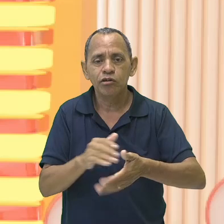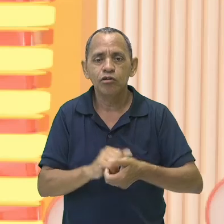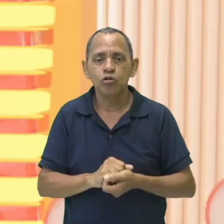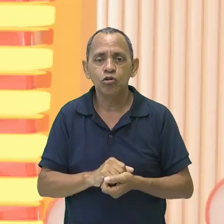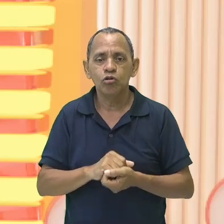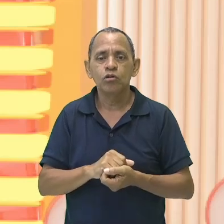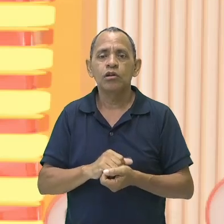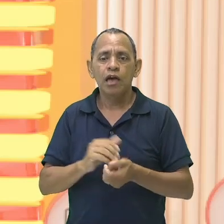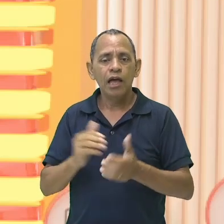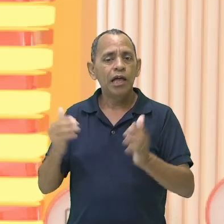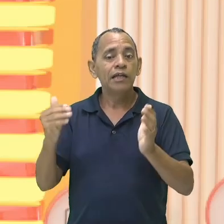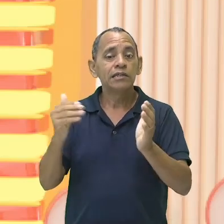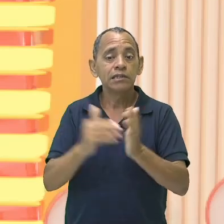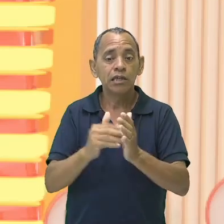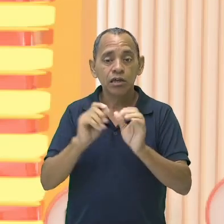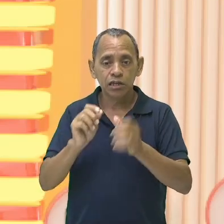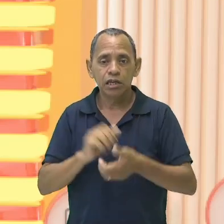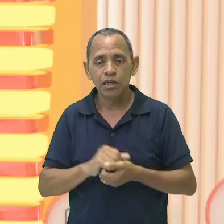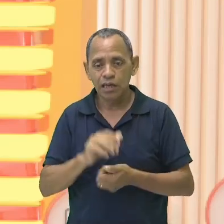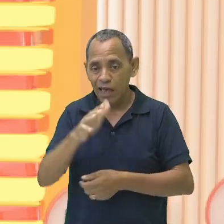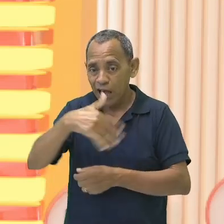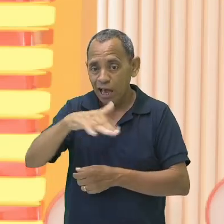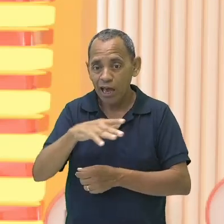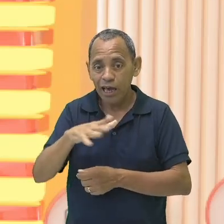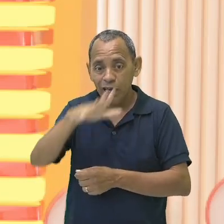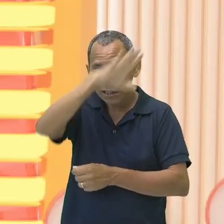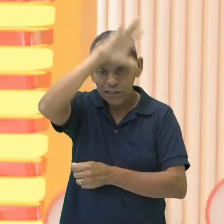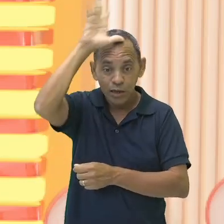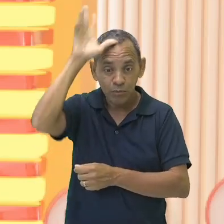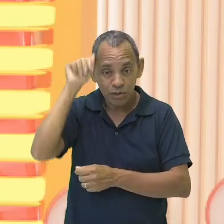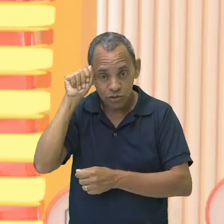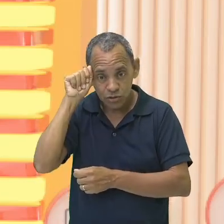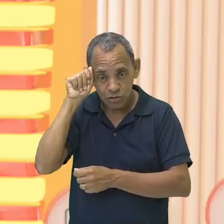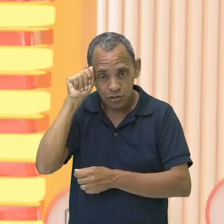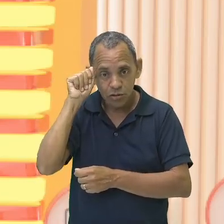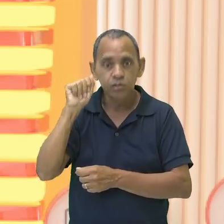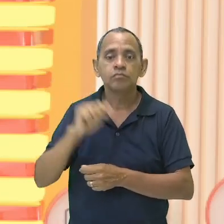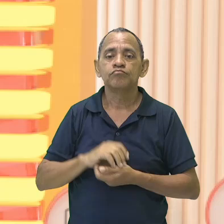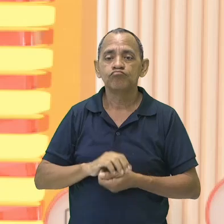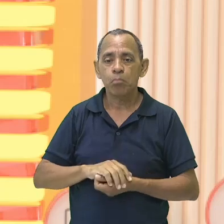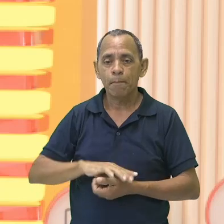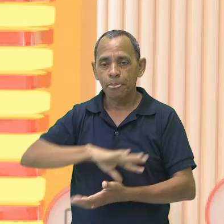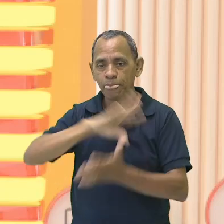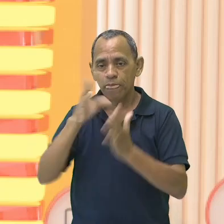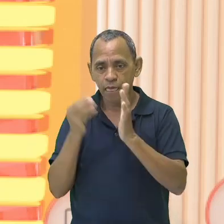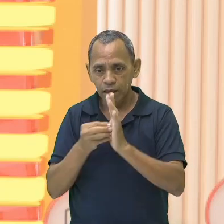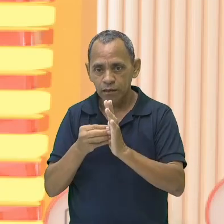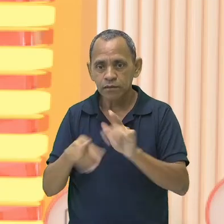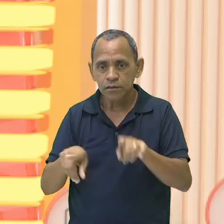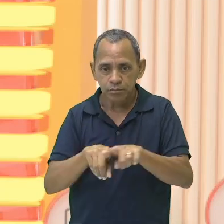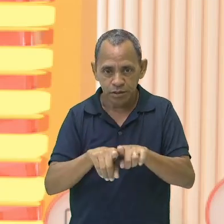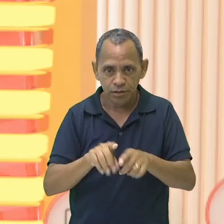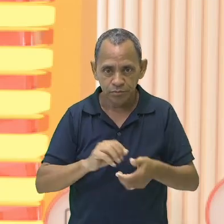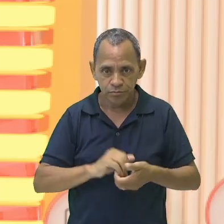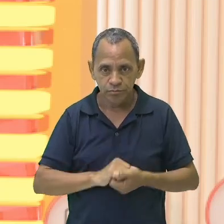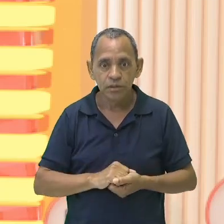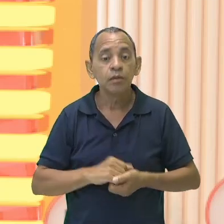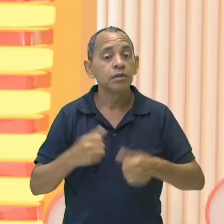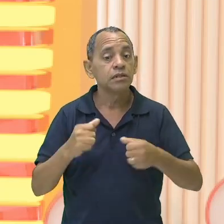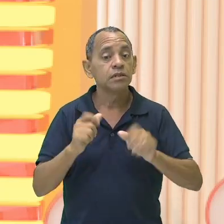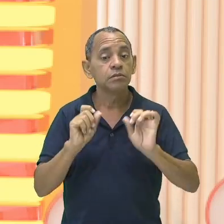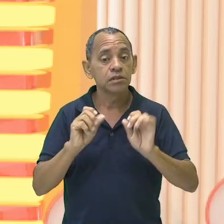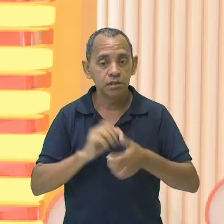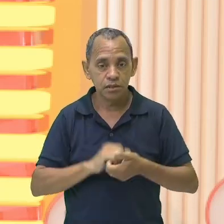tudo mais. Mas quem que está ganhando aí nessa discussão toda, né? Os ambientalistas ou os ruralistas? Isso aí